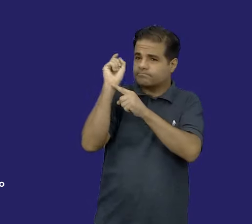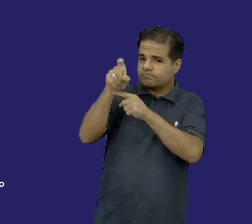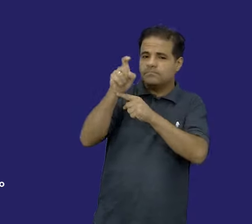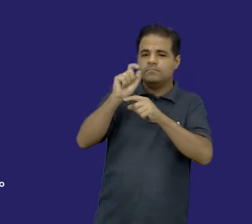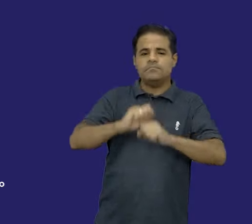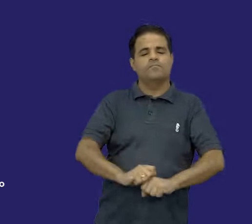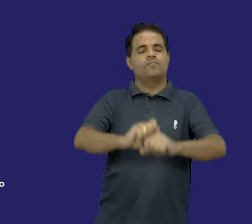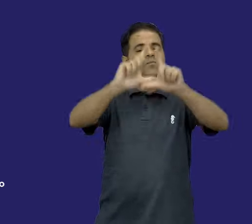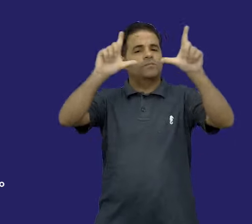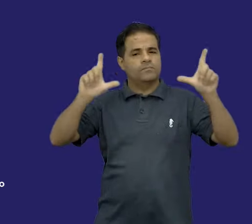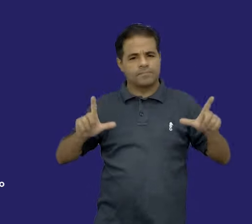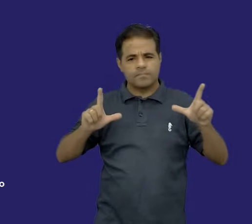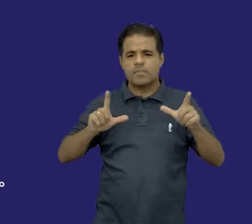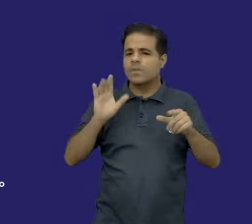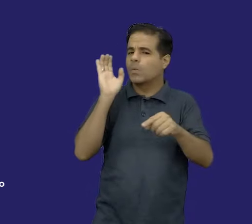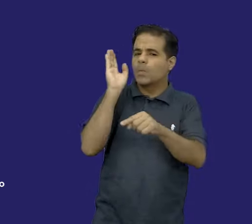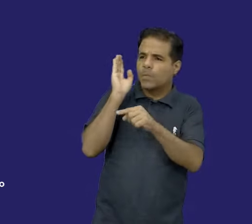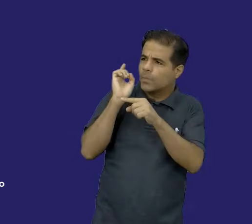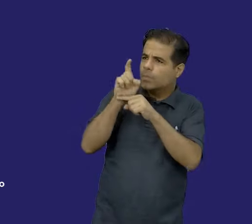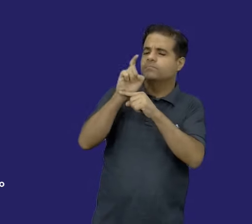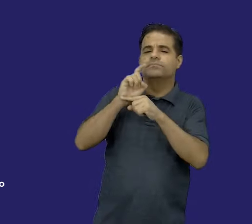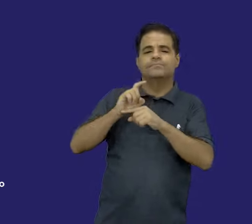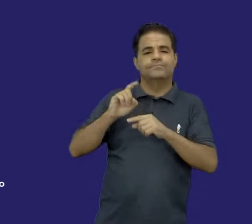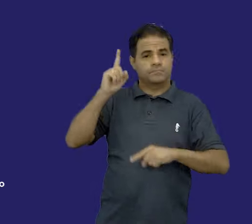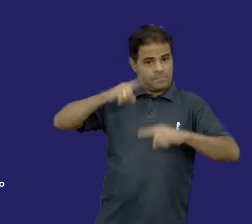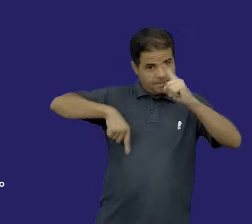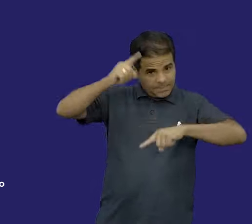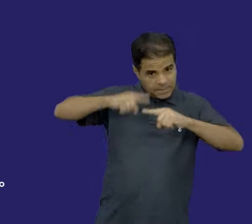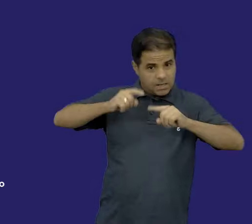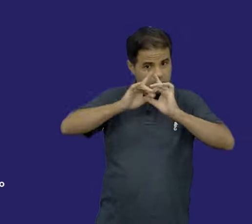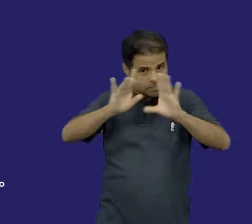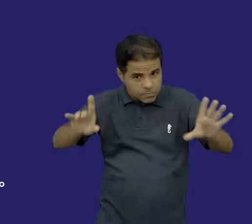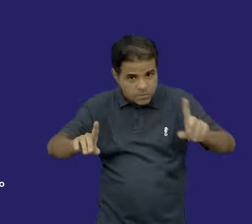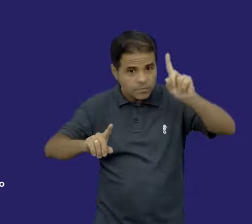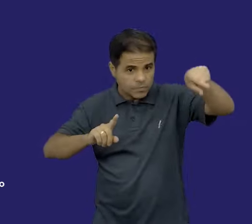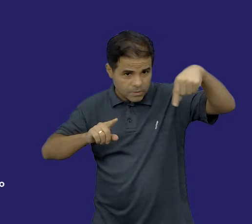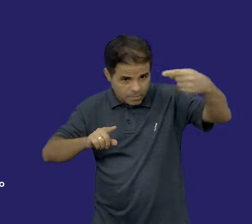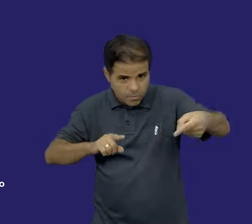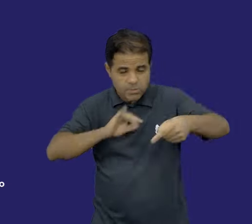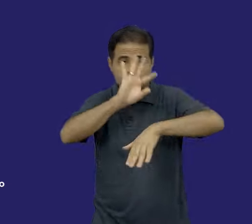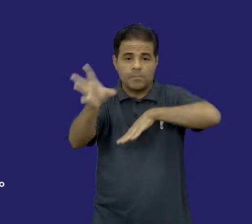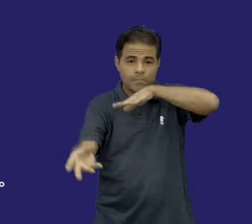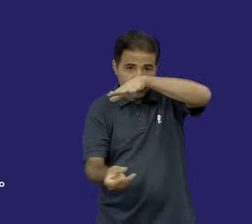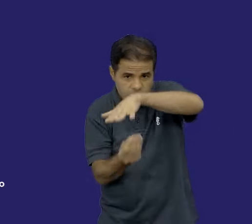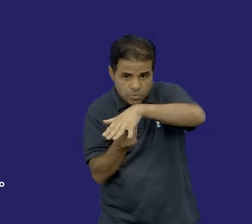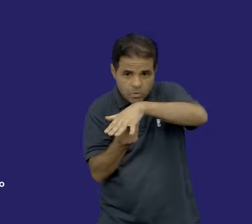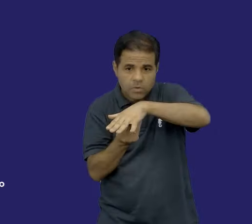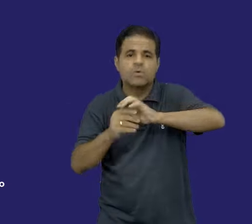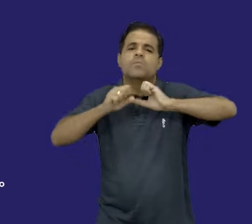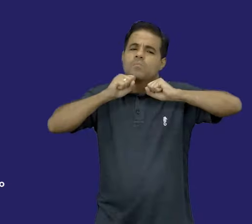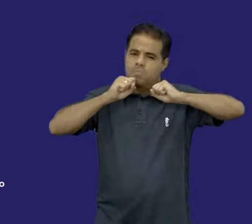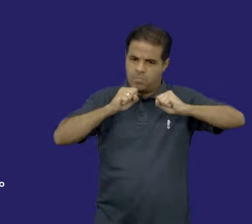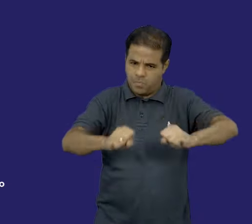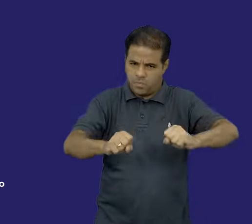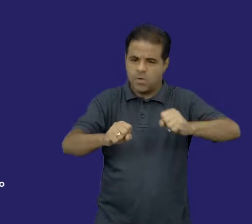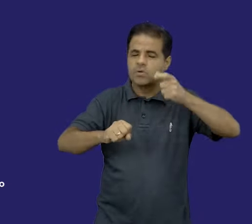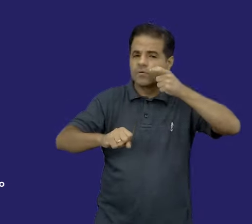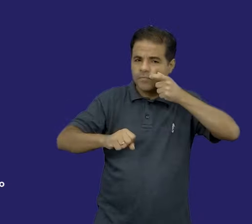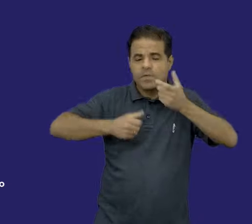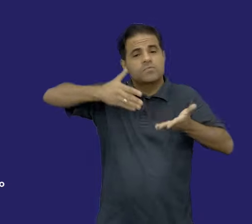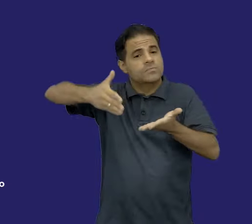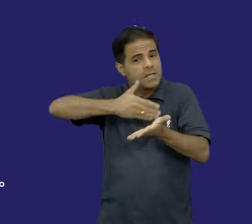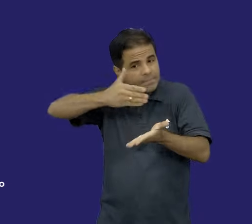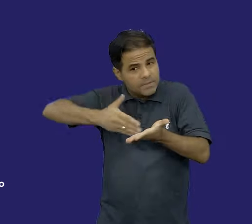clicando nesse slide, assim que o material estiver disponível para vocês lá no repositório, vocês poderão acessar os